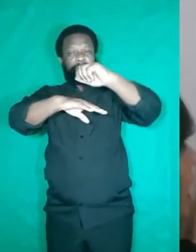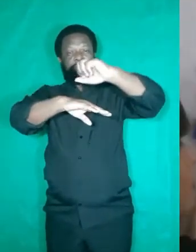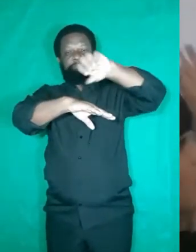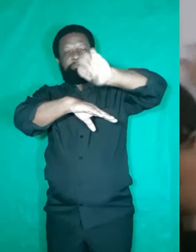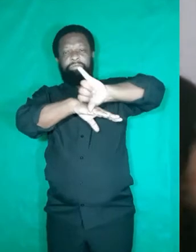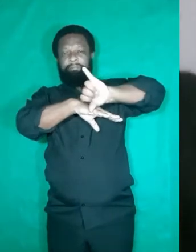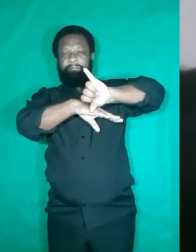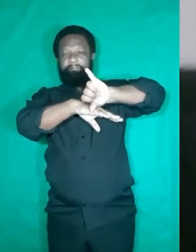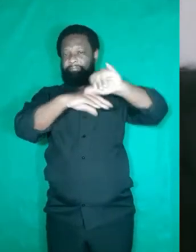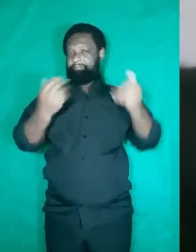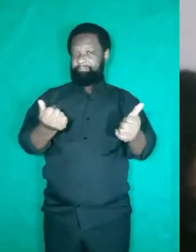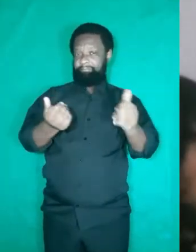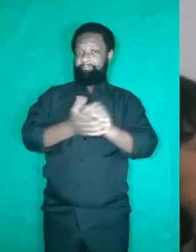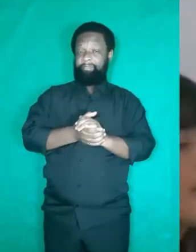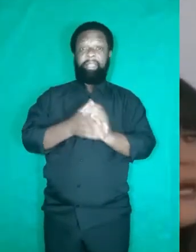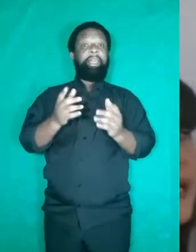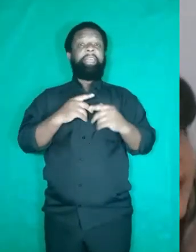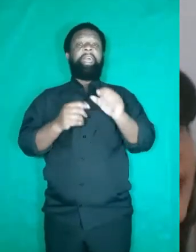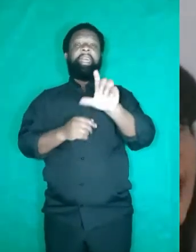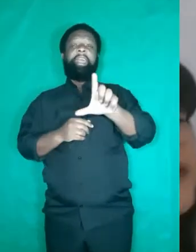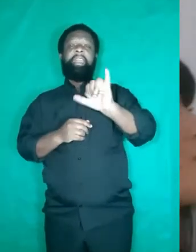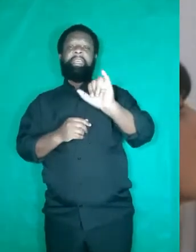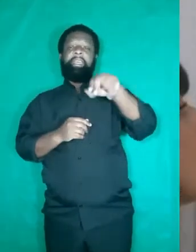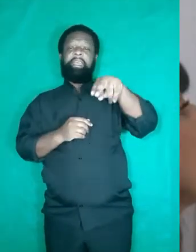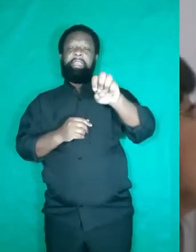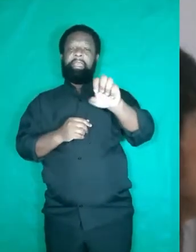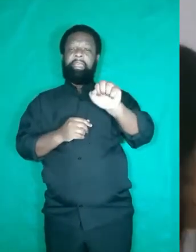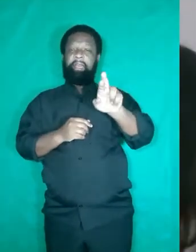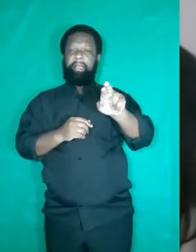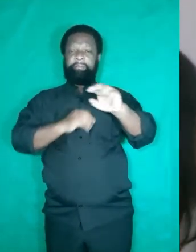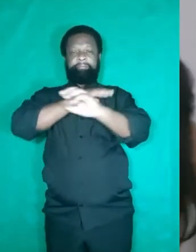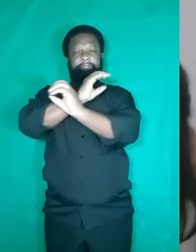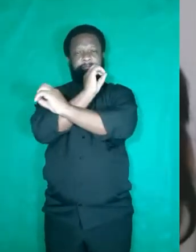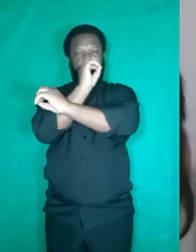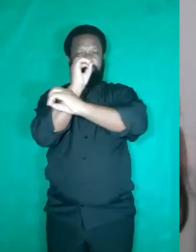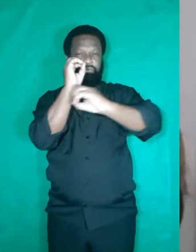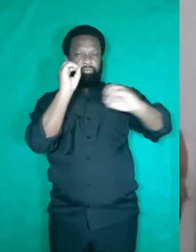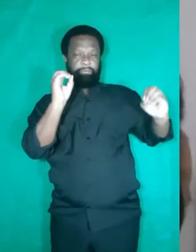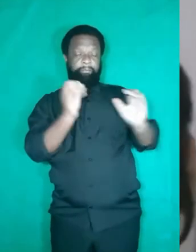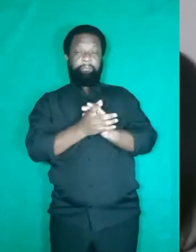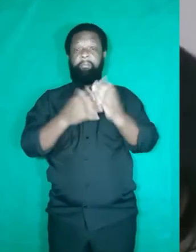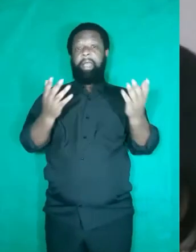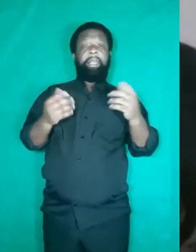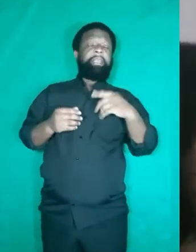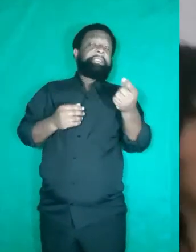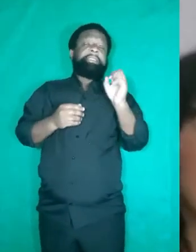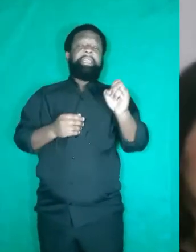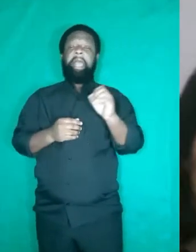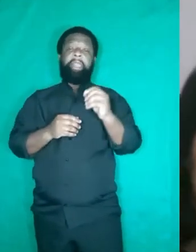do plano desse quadro, tudo bem? Linear. E pessoal, no caso de